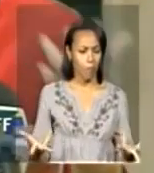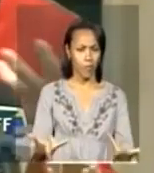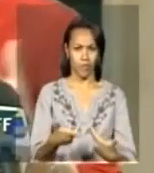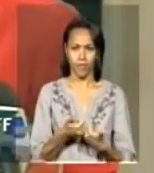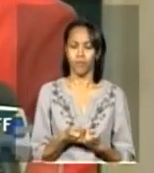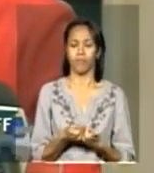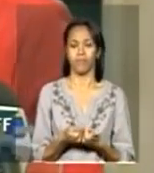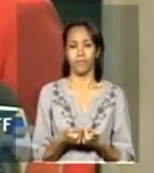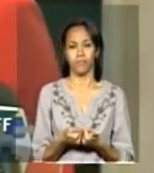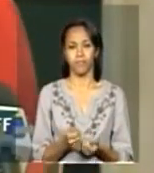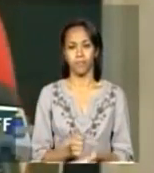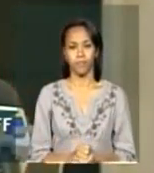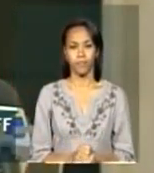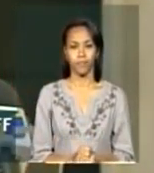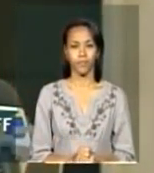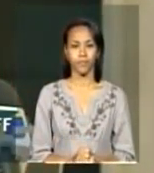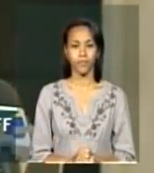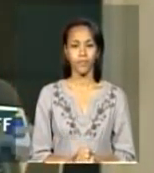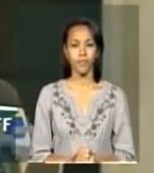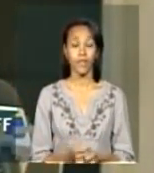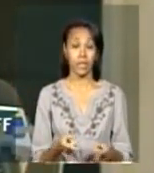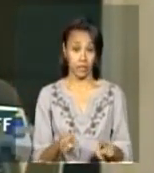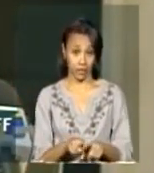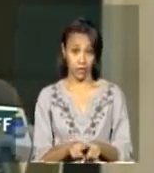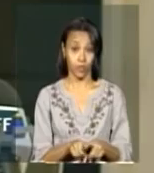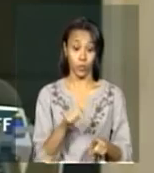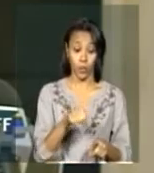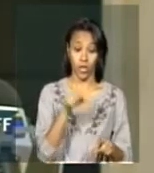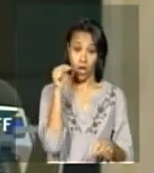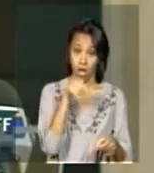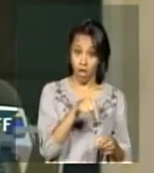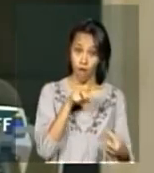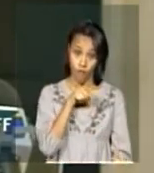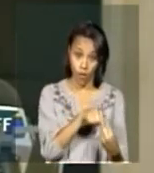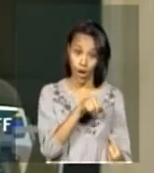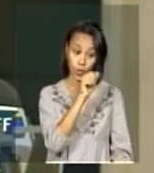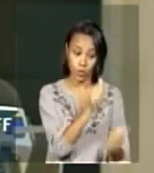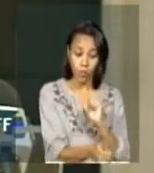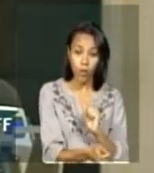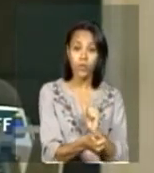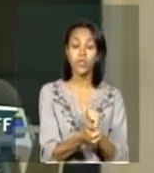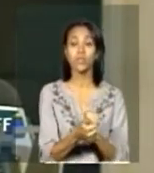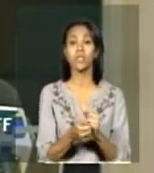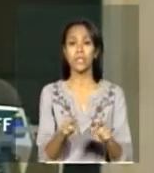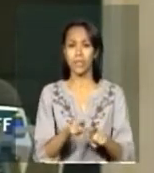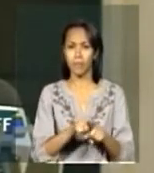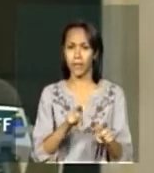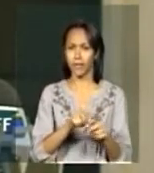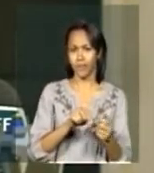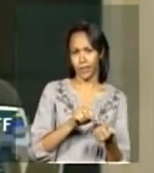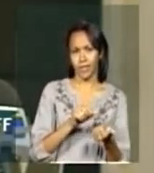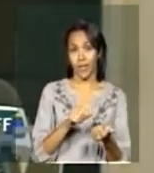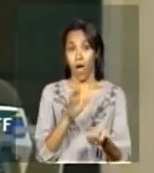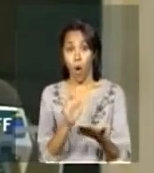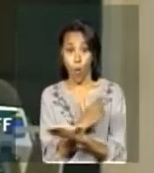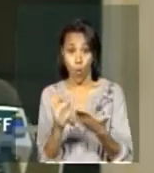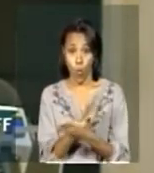uma maneira plena. tanto no que se refere a esportes, quanto no que se refere transformando algumas